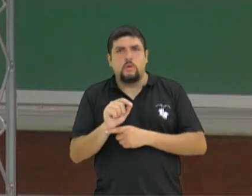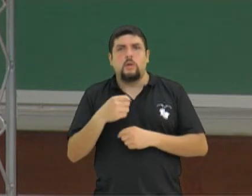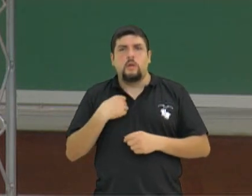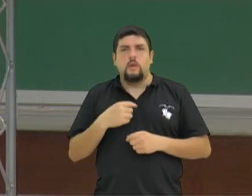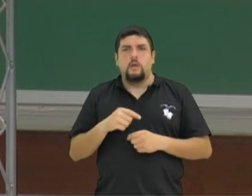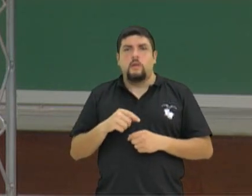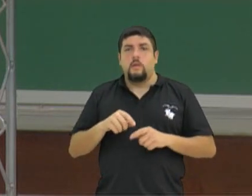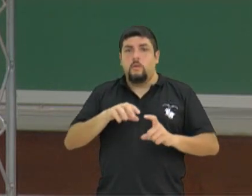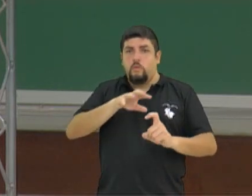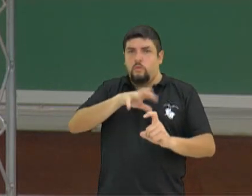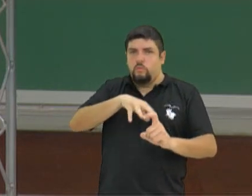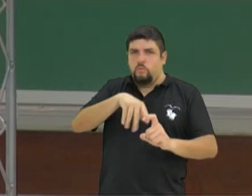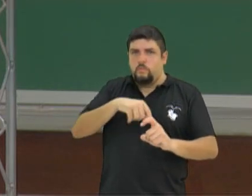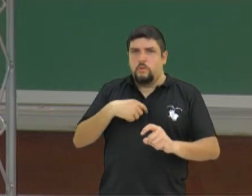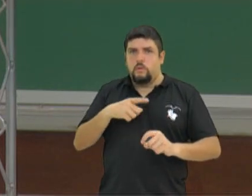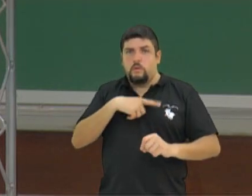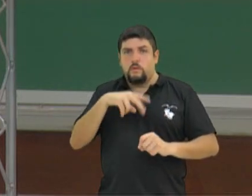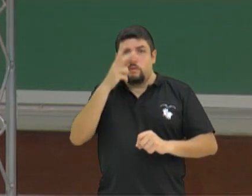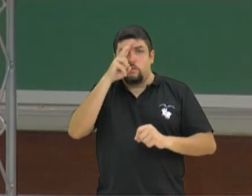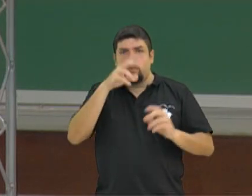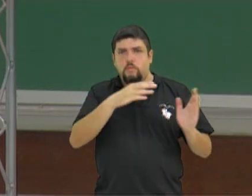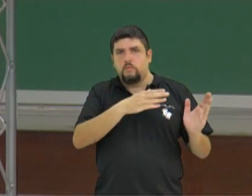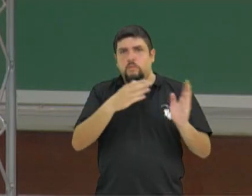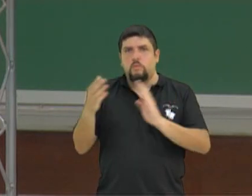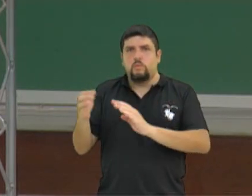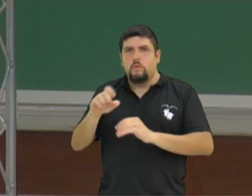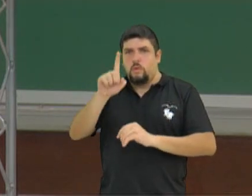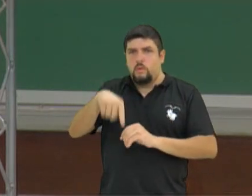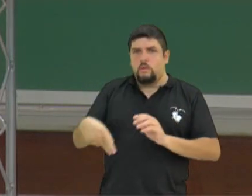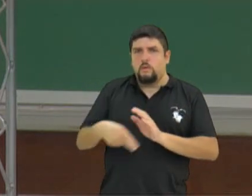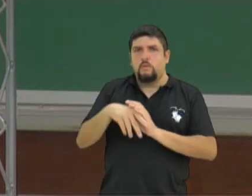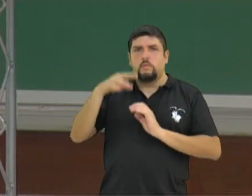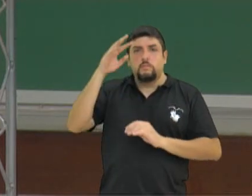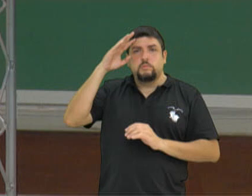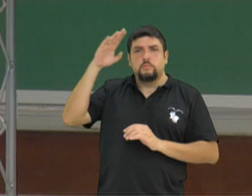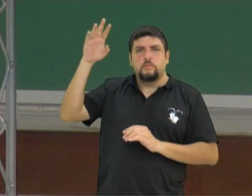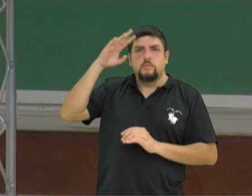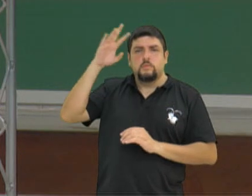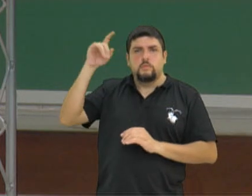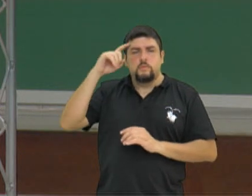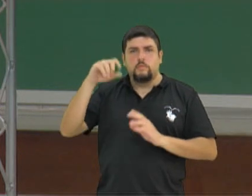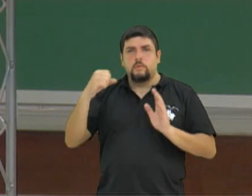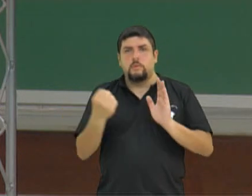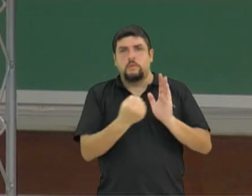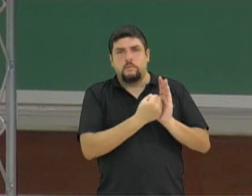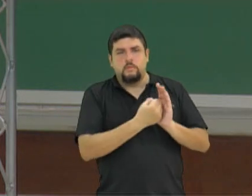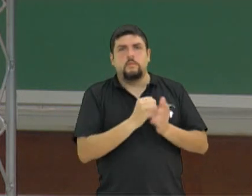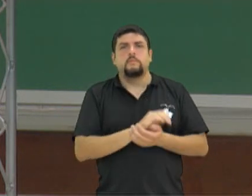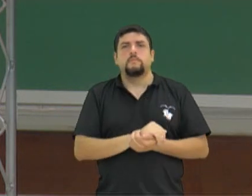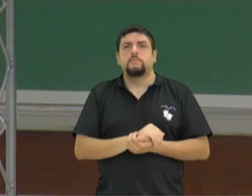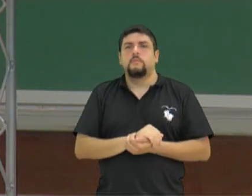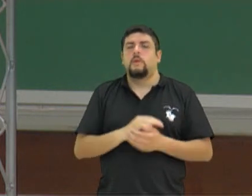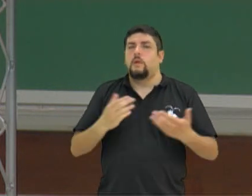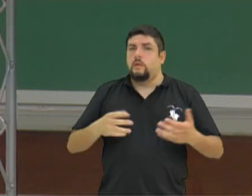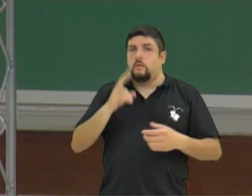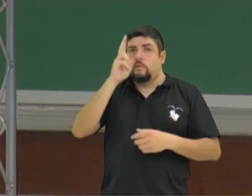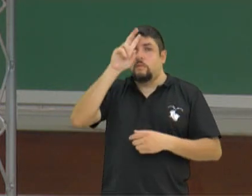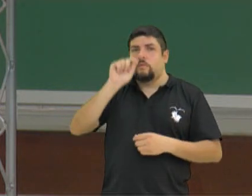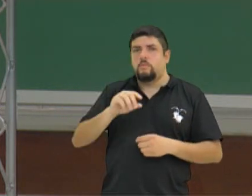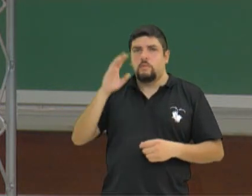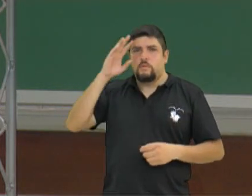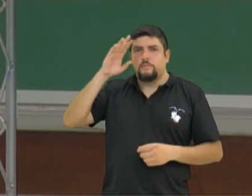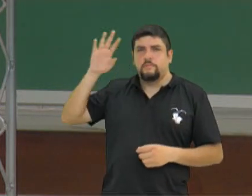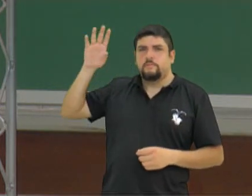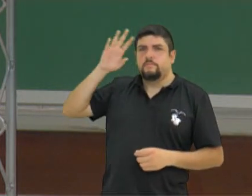um mito, uma narrativa de teor fantástico e simbólico, né? Então lembrem-se de que a literatura fantástica